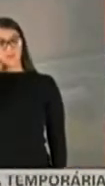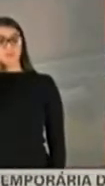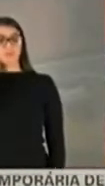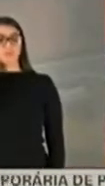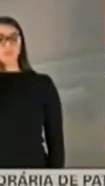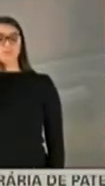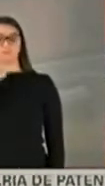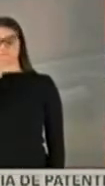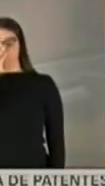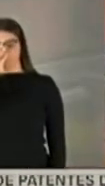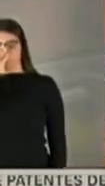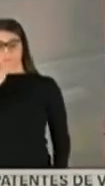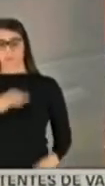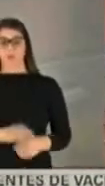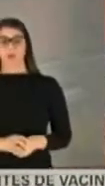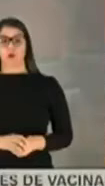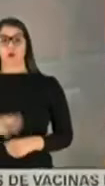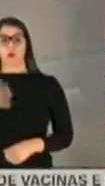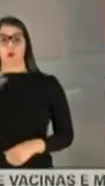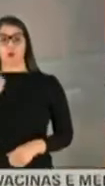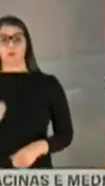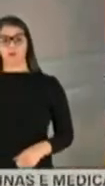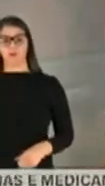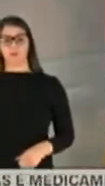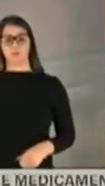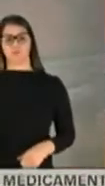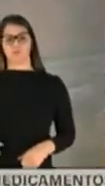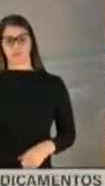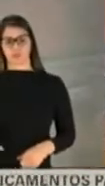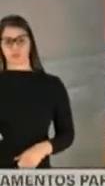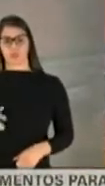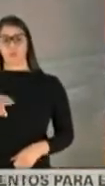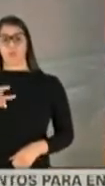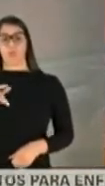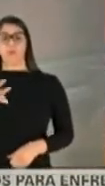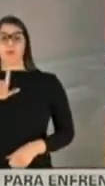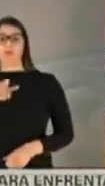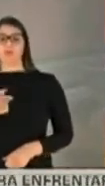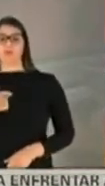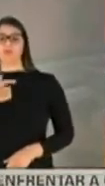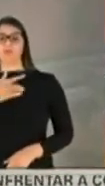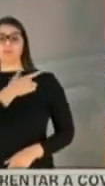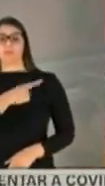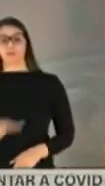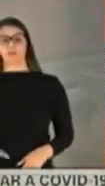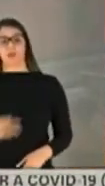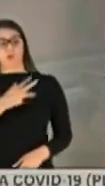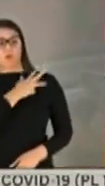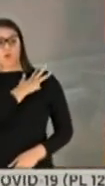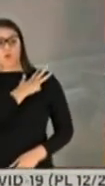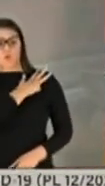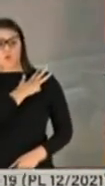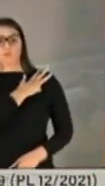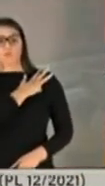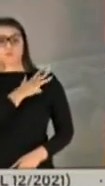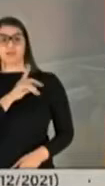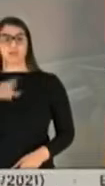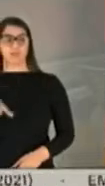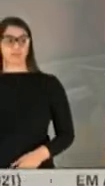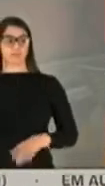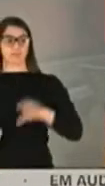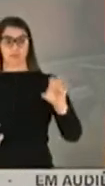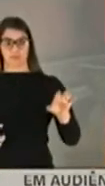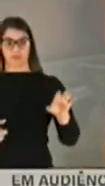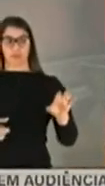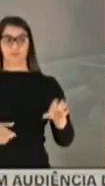fígado do Lula, ao alho poró. Depois, o esquerdista Ivan Valente, líder do